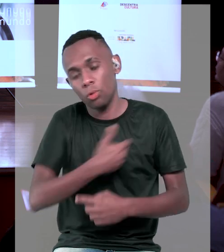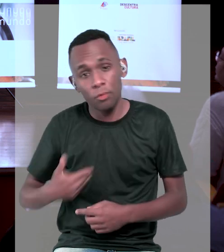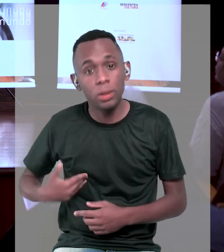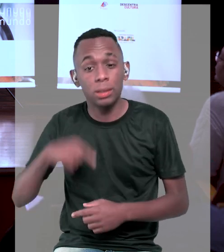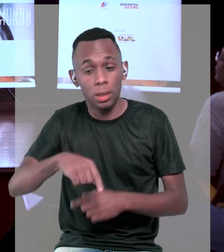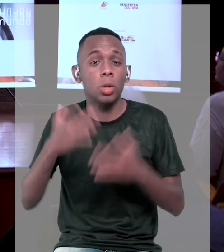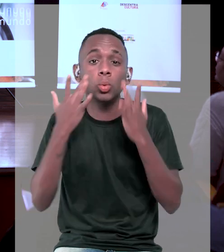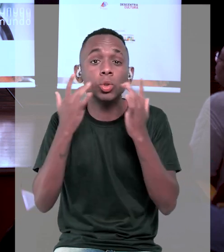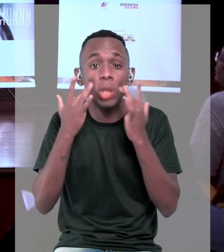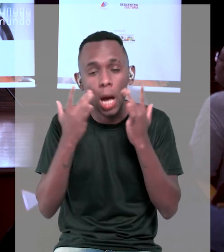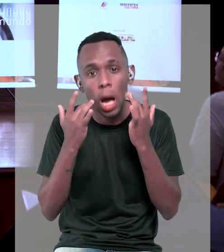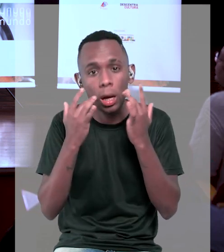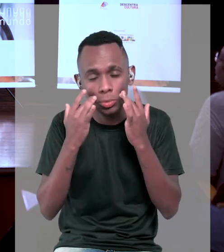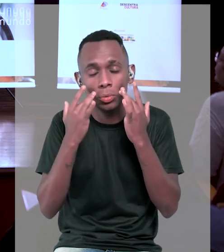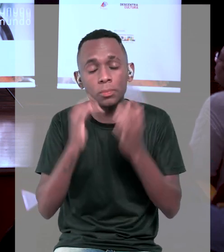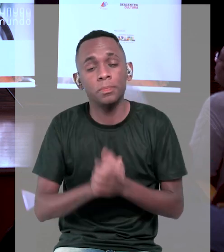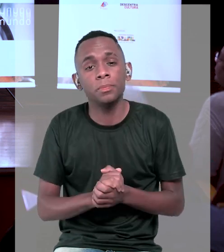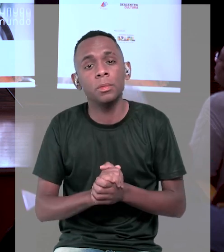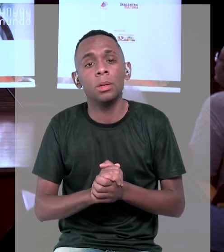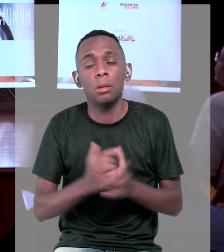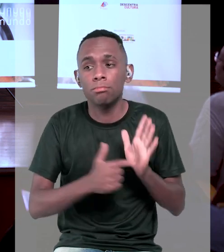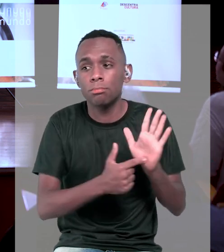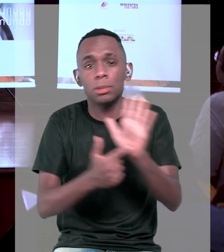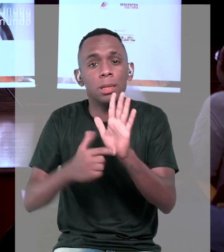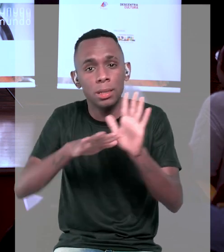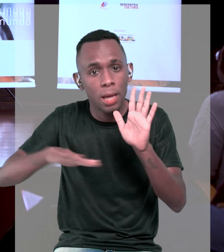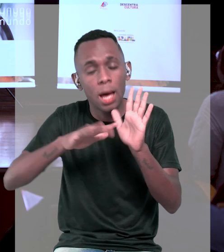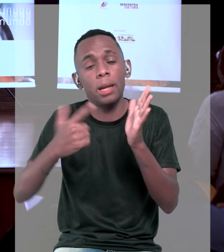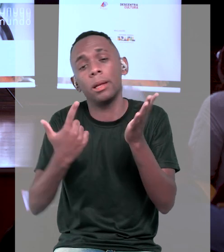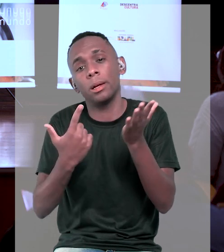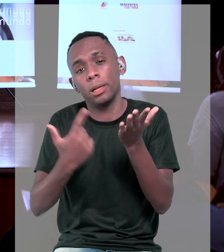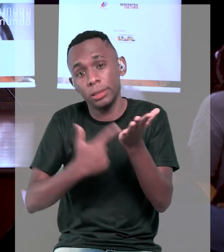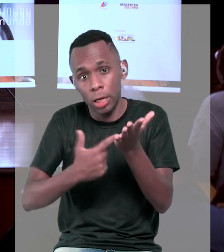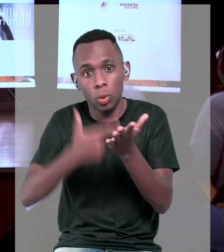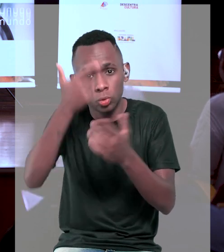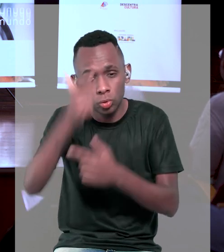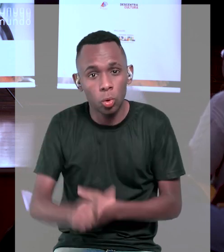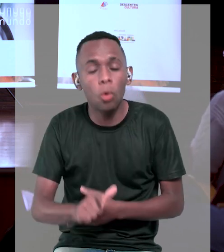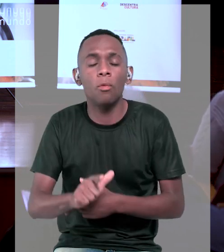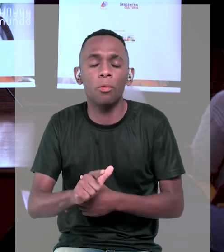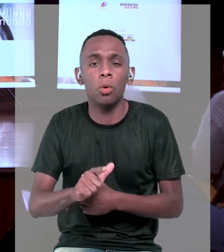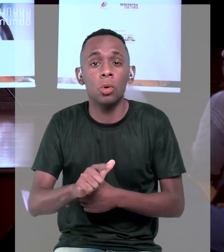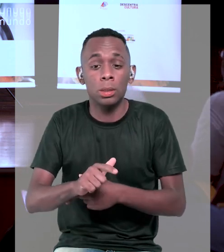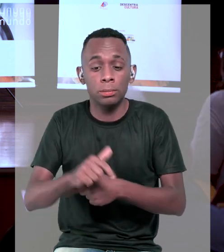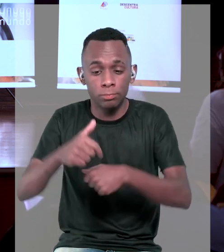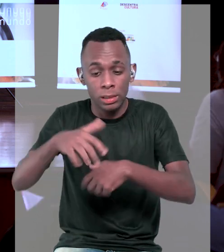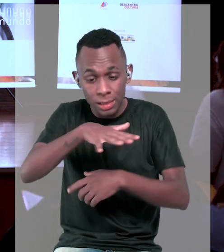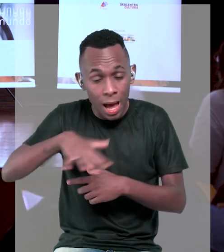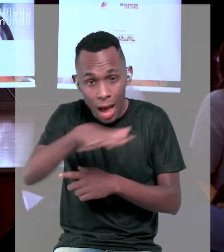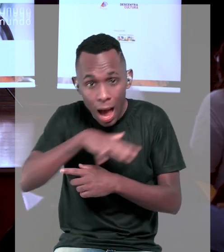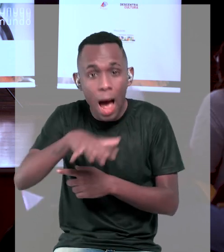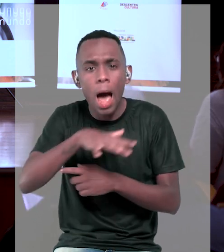Aparecido de Oliveira para o cenário literário de novo. O espaço ficou, durante esse período todo,